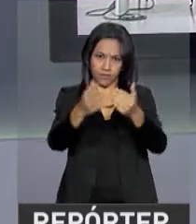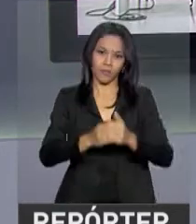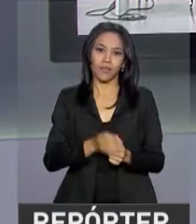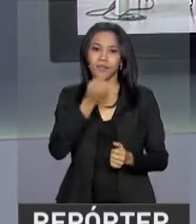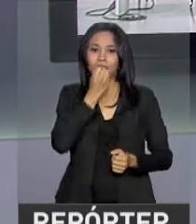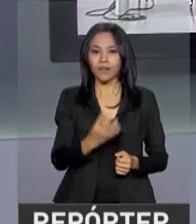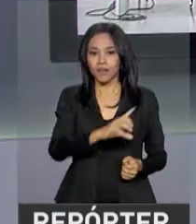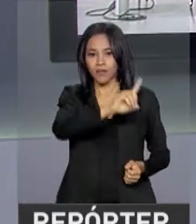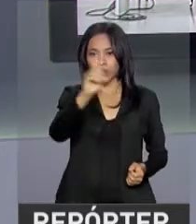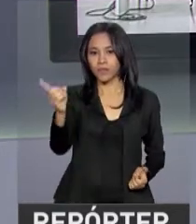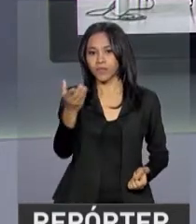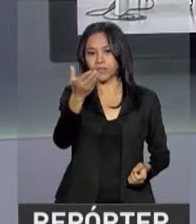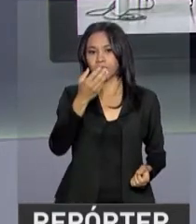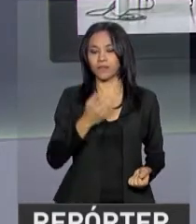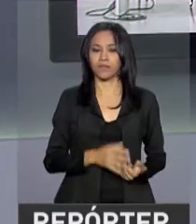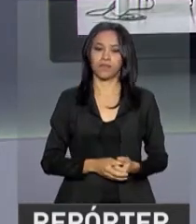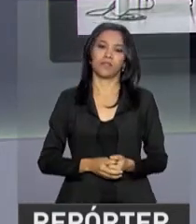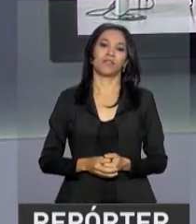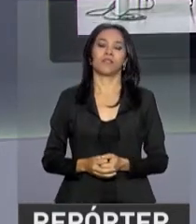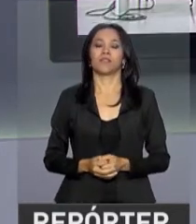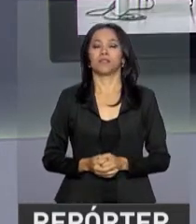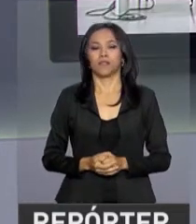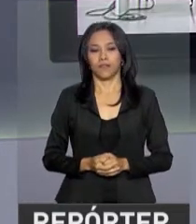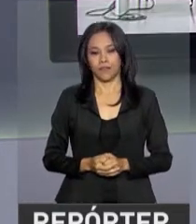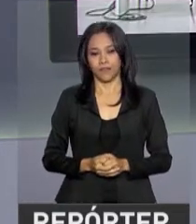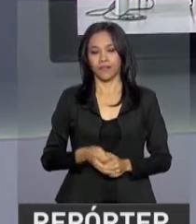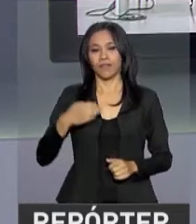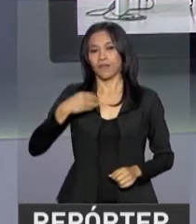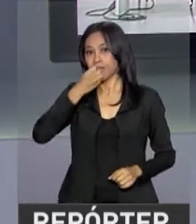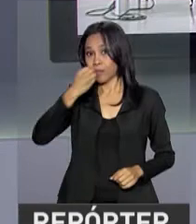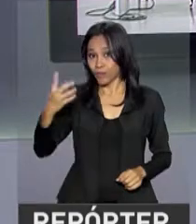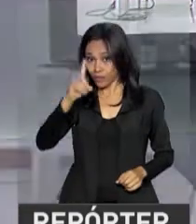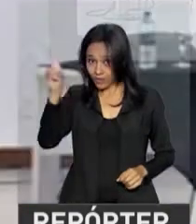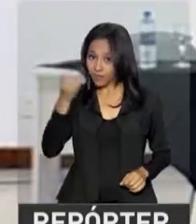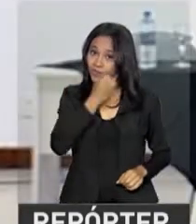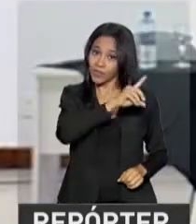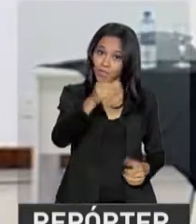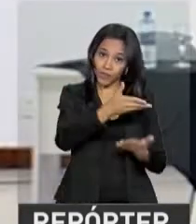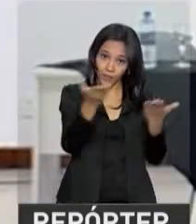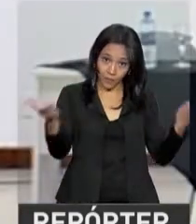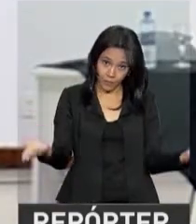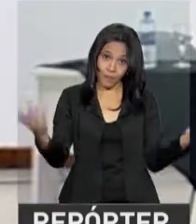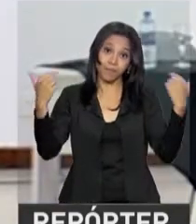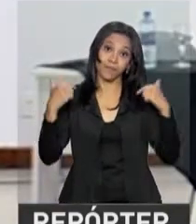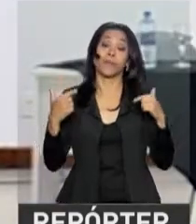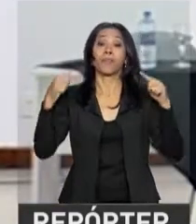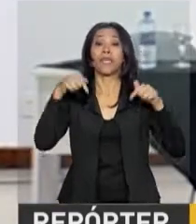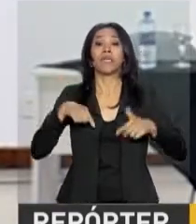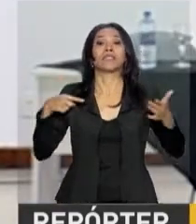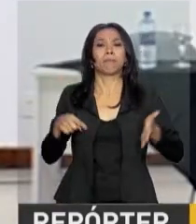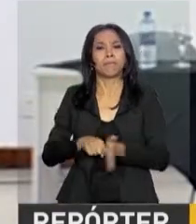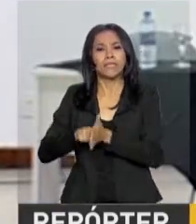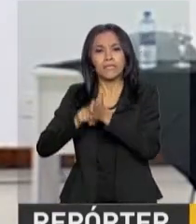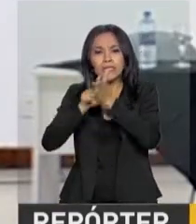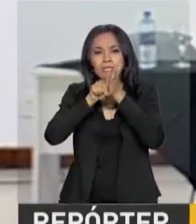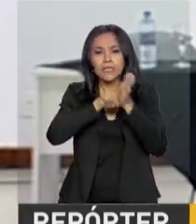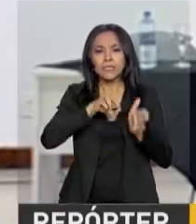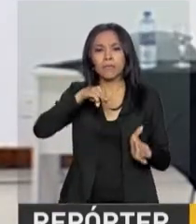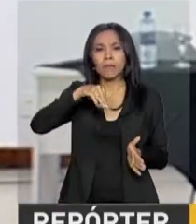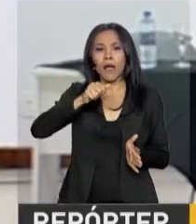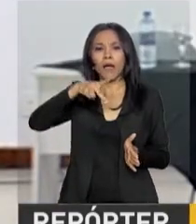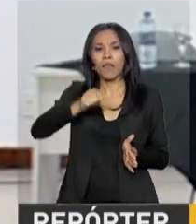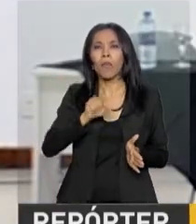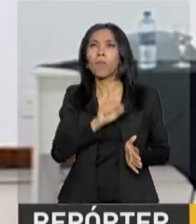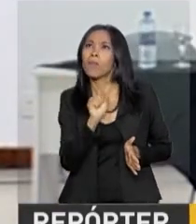né bom dia pra você onde está isso é bom dia a todos pois é tá isso esse estudo mapear é feito